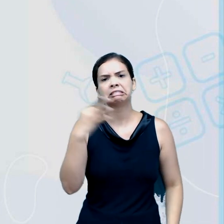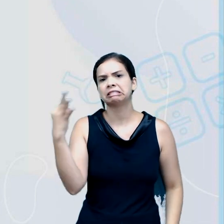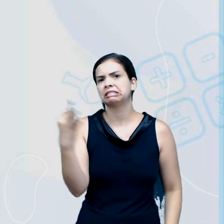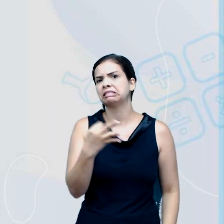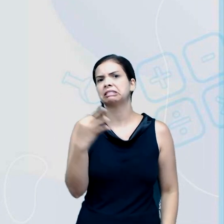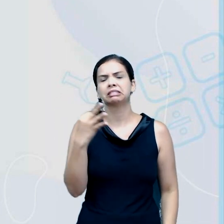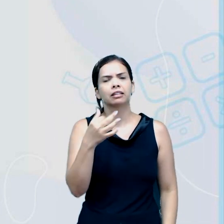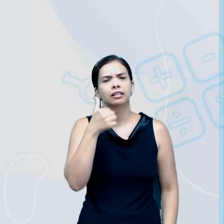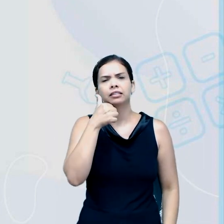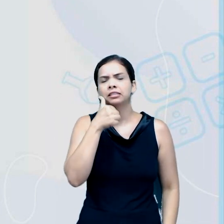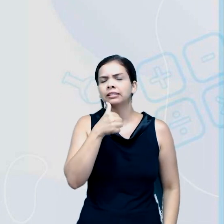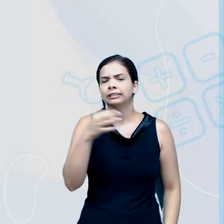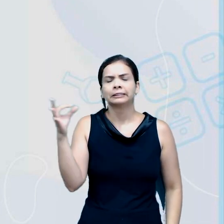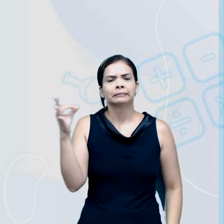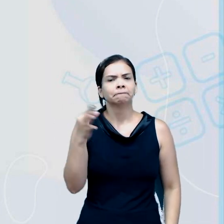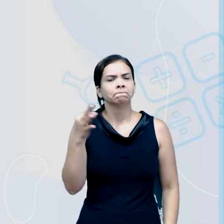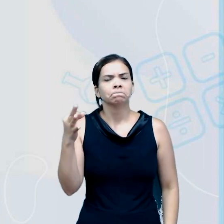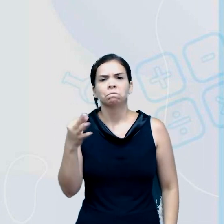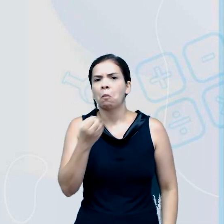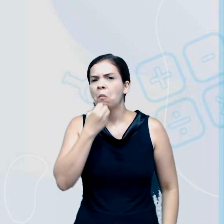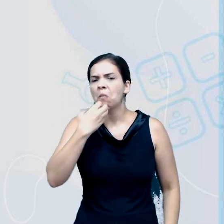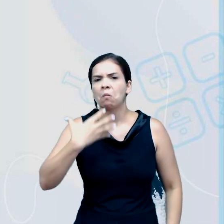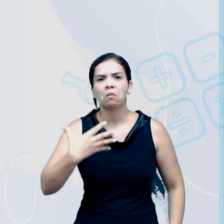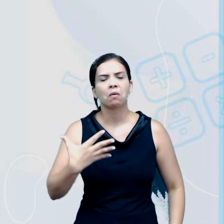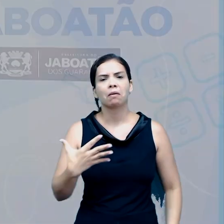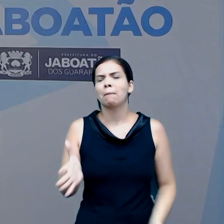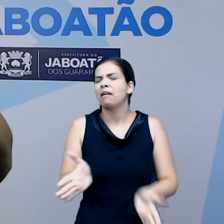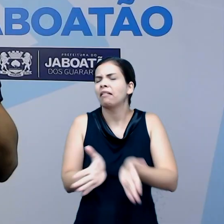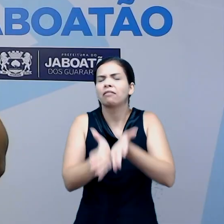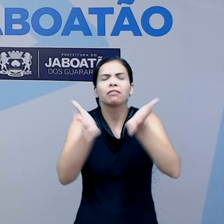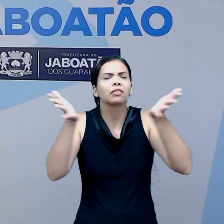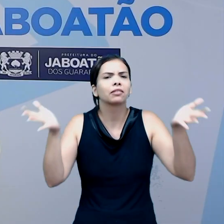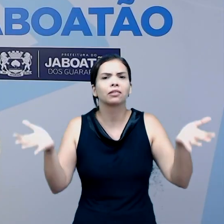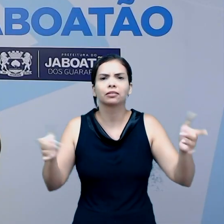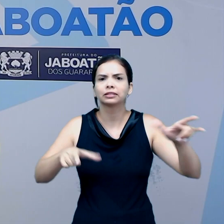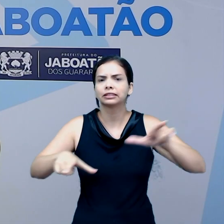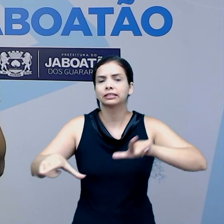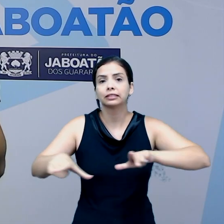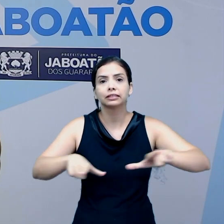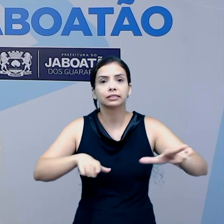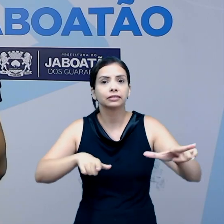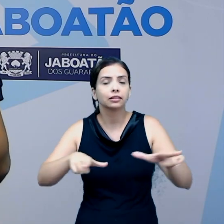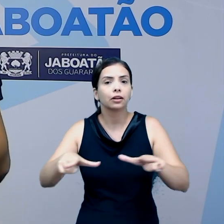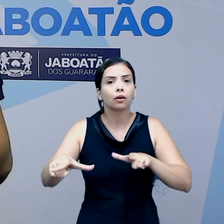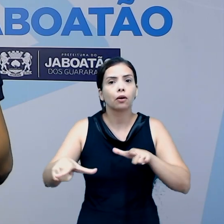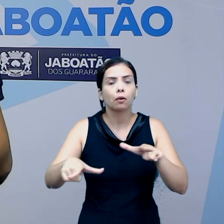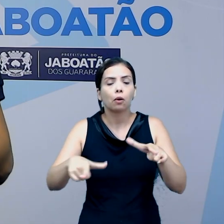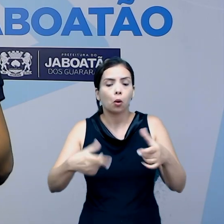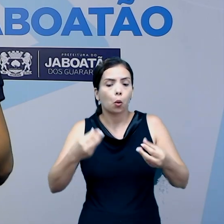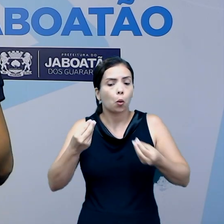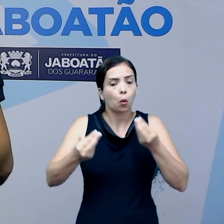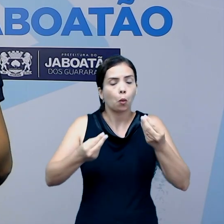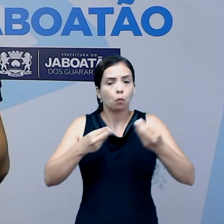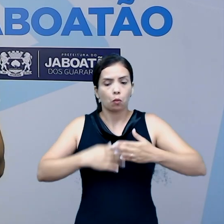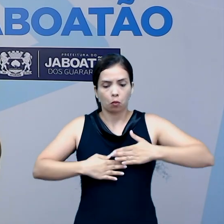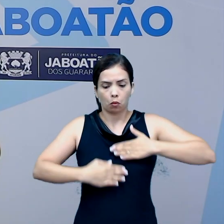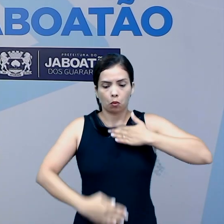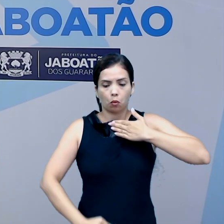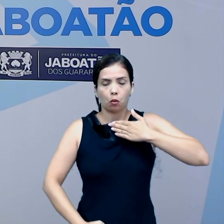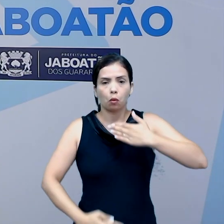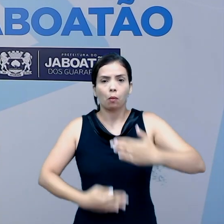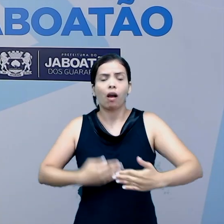simplesmente incrível ela tem trabalhos assim maravilhosos e ela trabalha com o limite do corpo